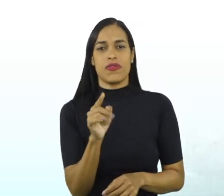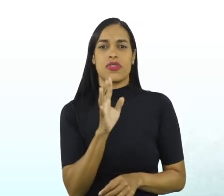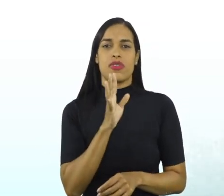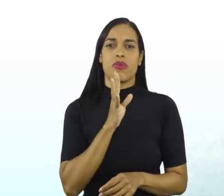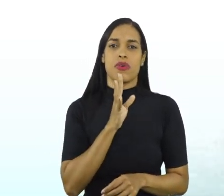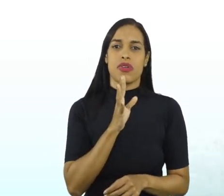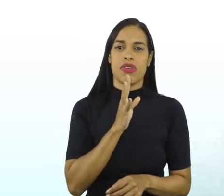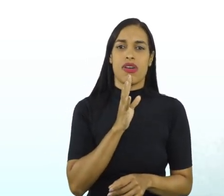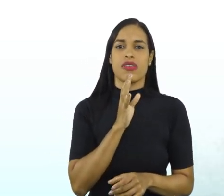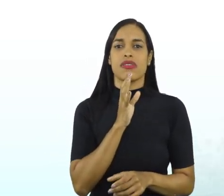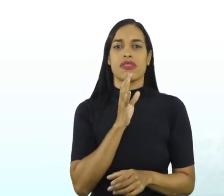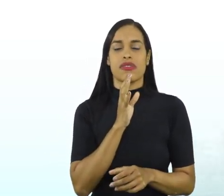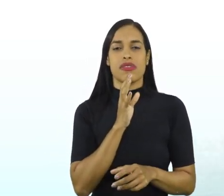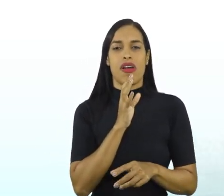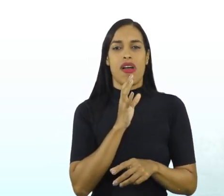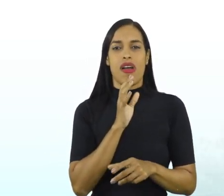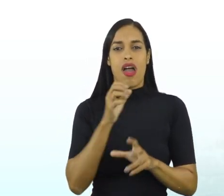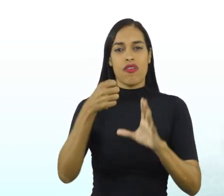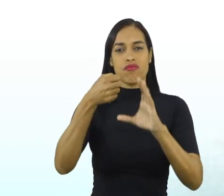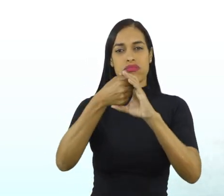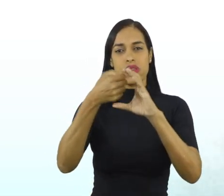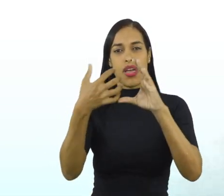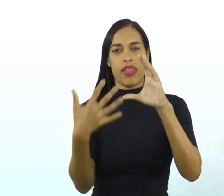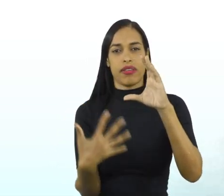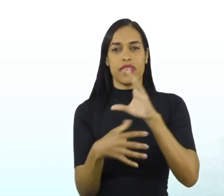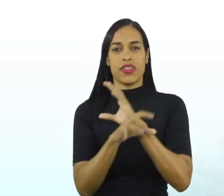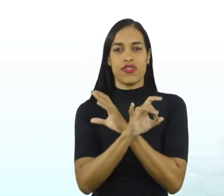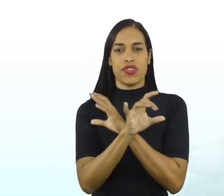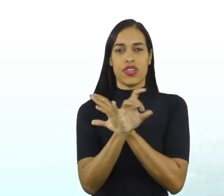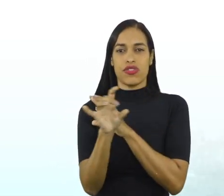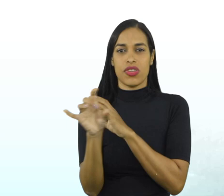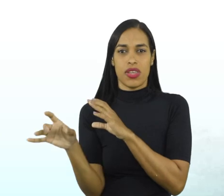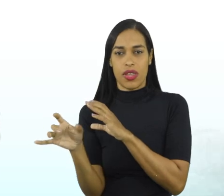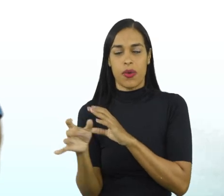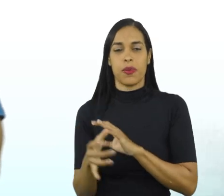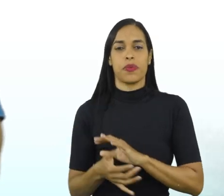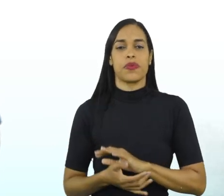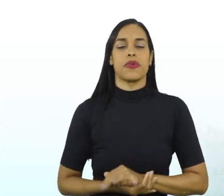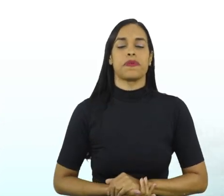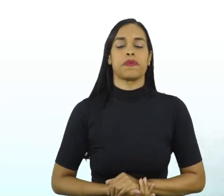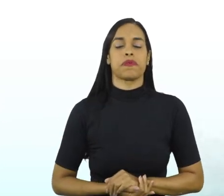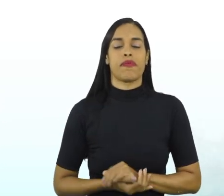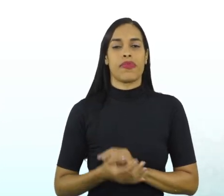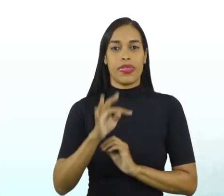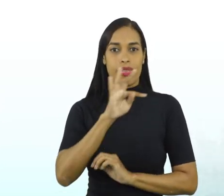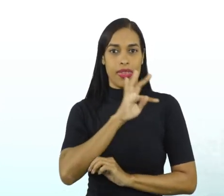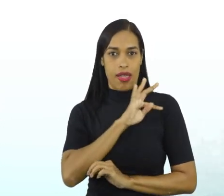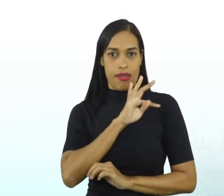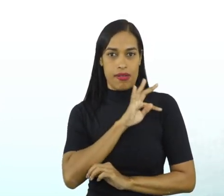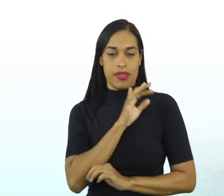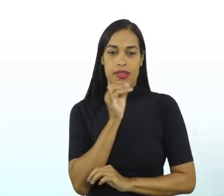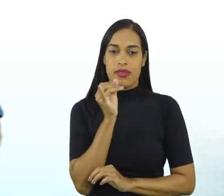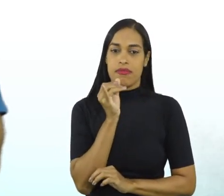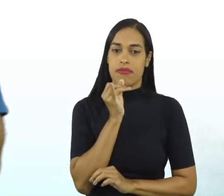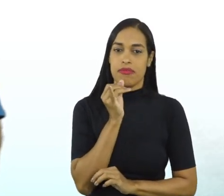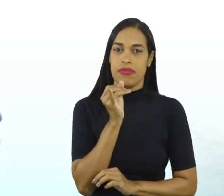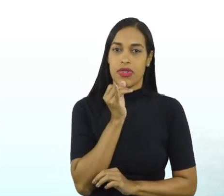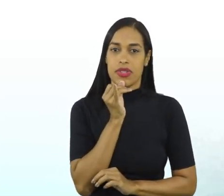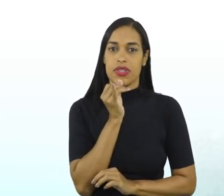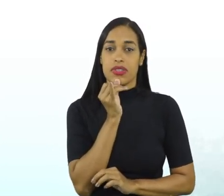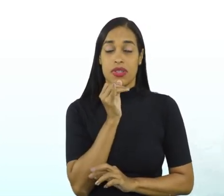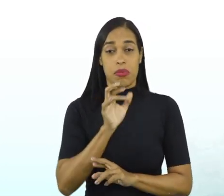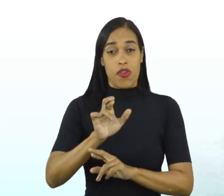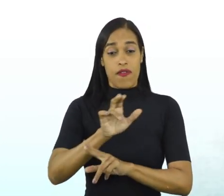é, as características de cada uma delas, tanto na parte técnica, porque, por exemplo, eles podem